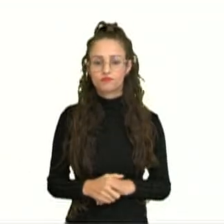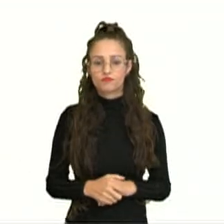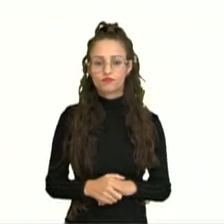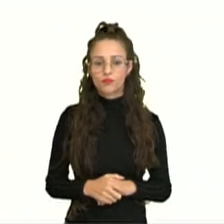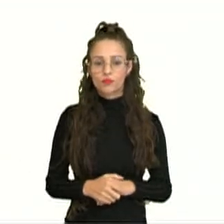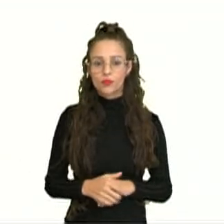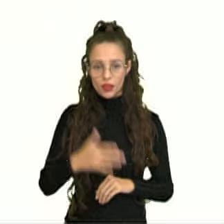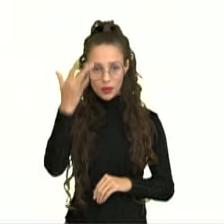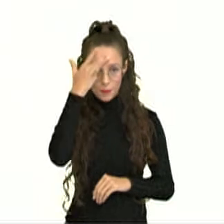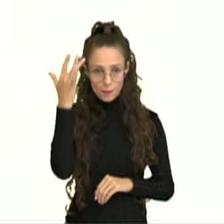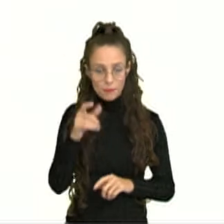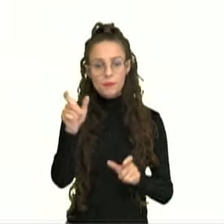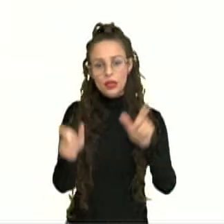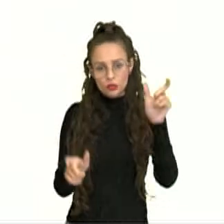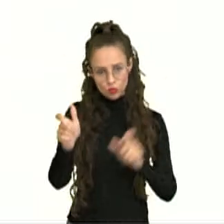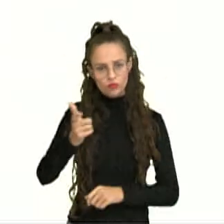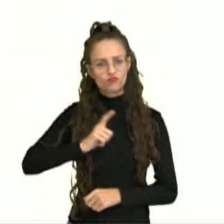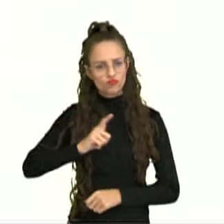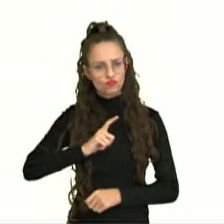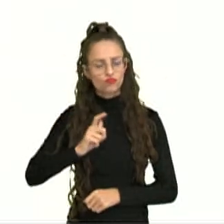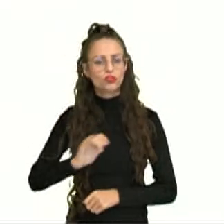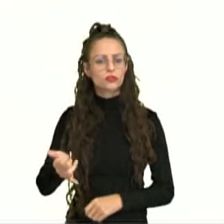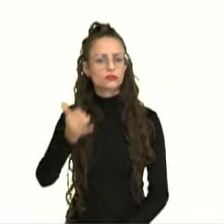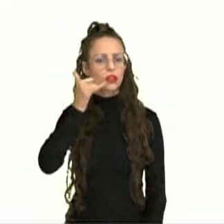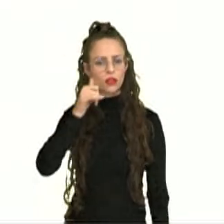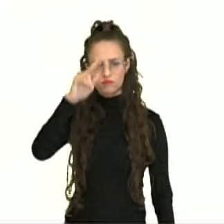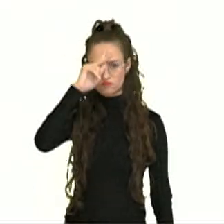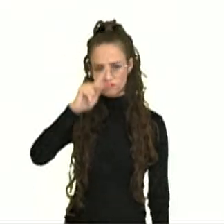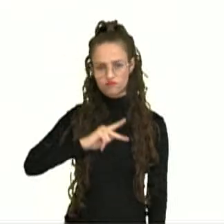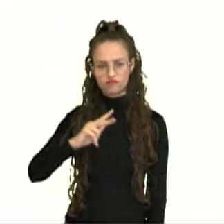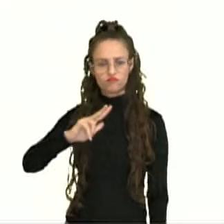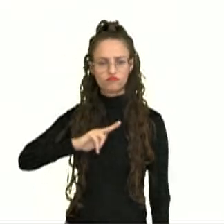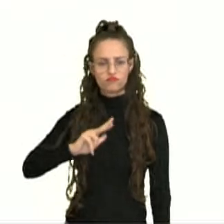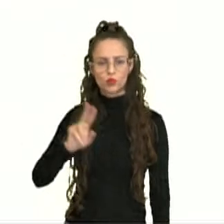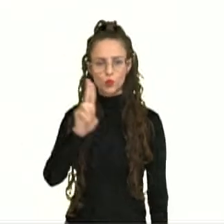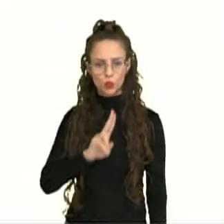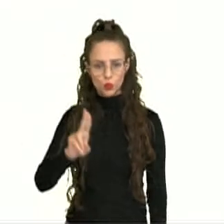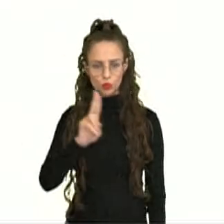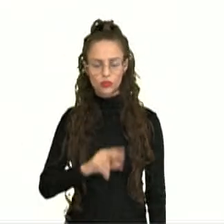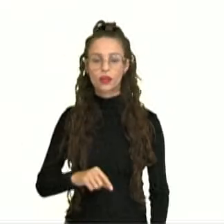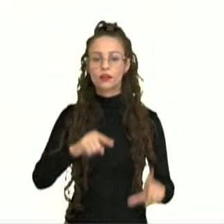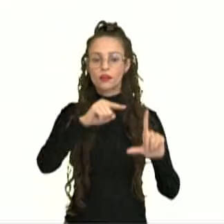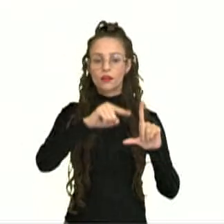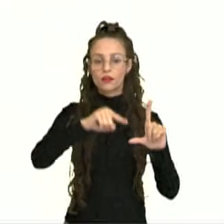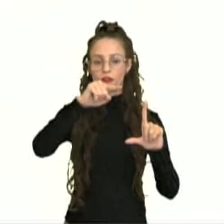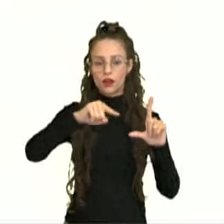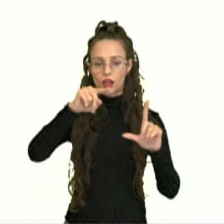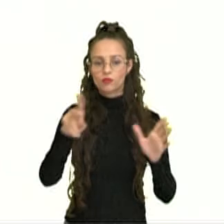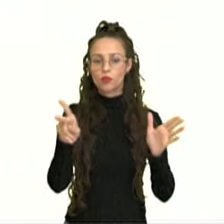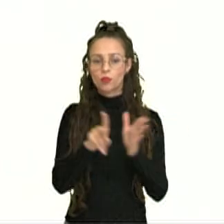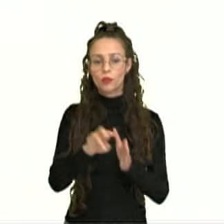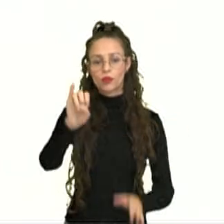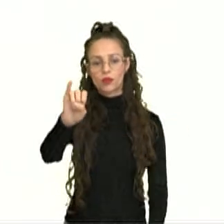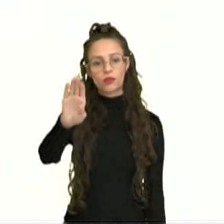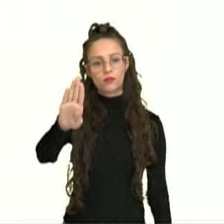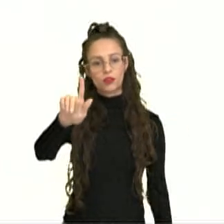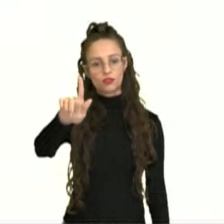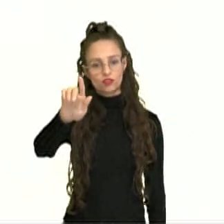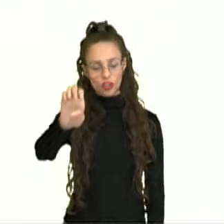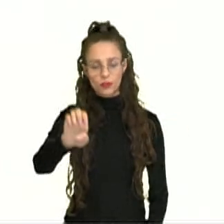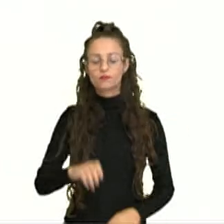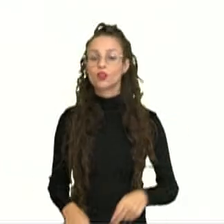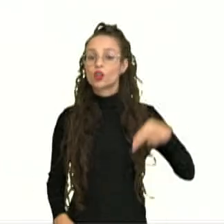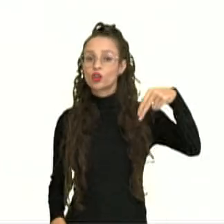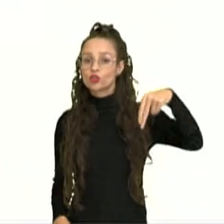Pessoas que tinham telefone celular móvel para uso pessoal. Então, aqui, gráfico do IBGE, lembrando, né? Eu tenho no